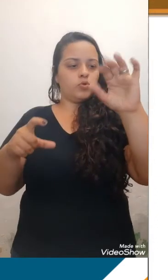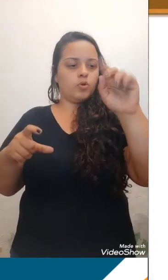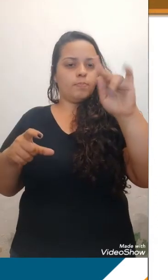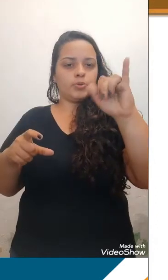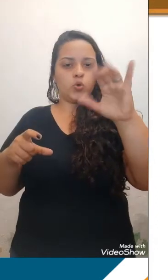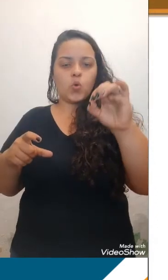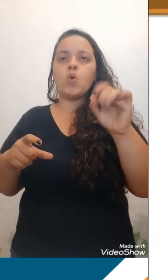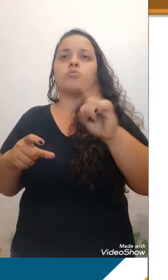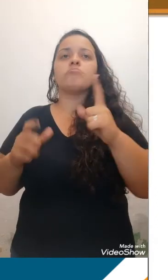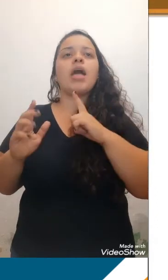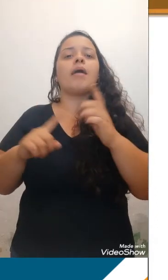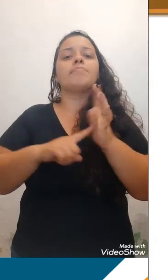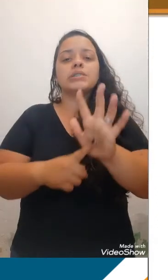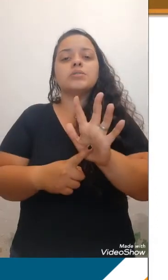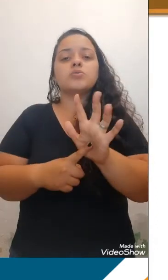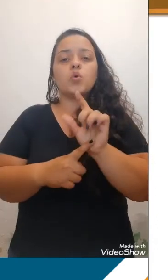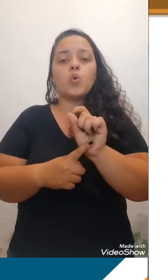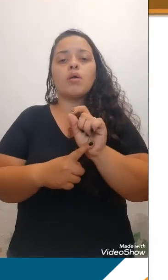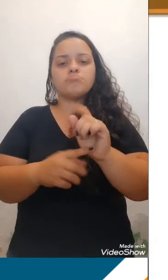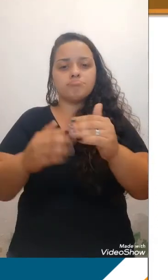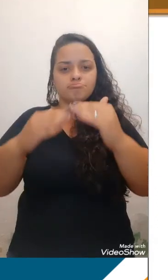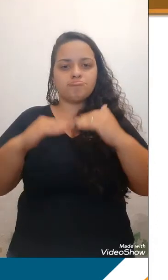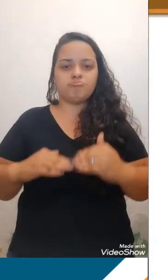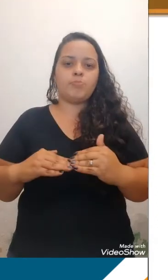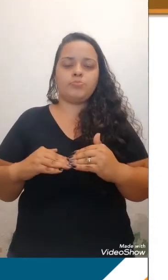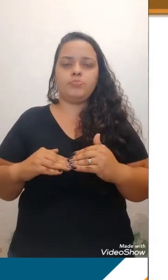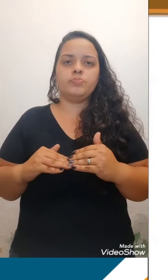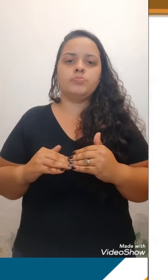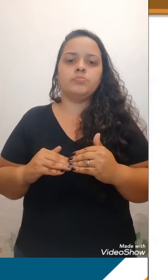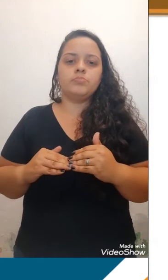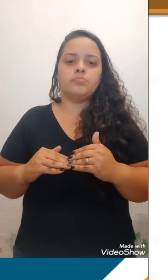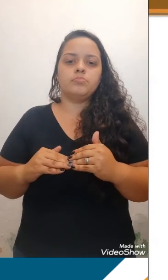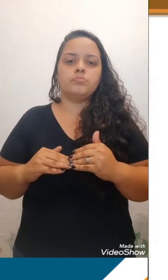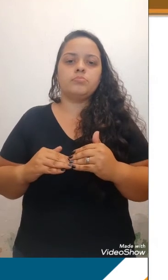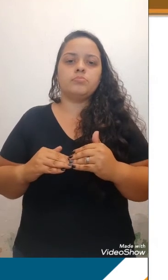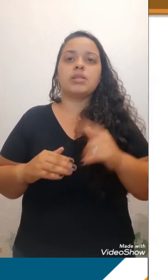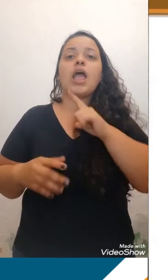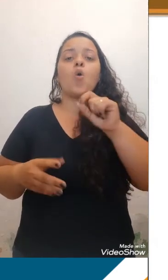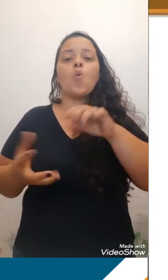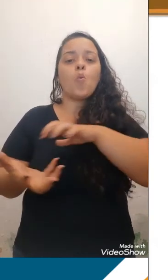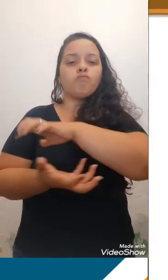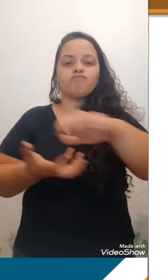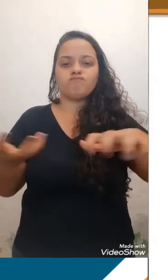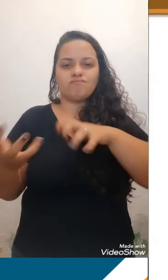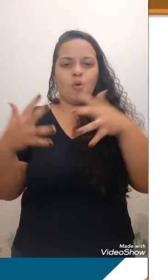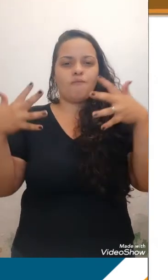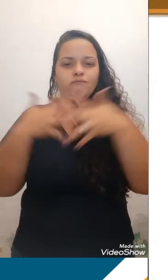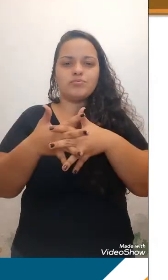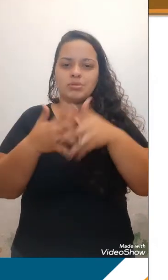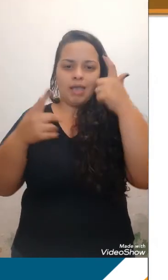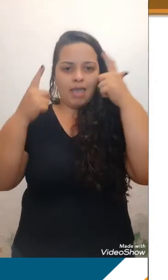frasal não está apresentando o que vem depois, né? Então, a gente tem aí uma confusão de